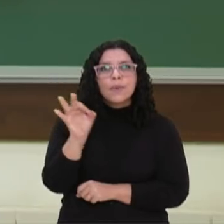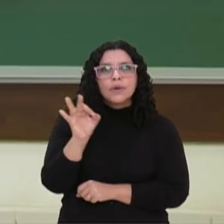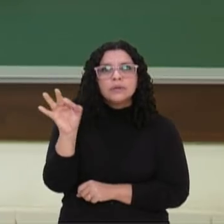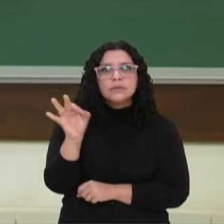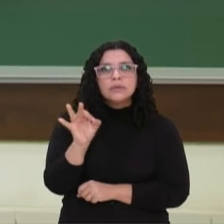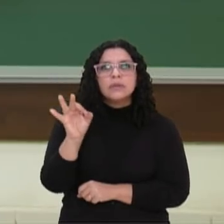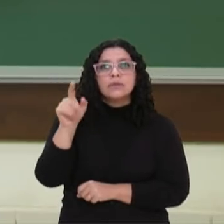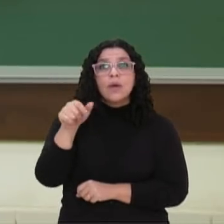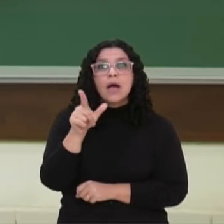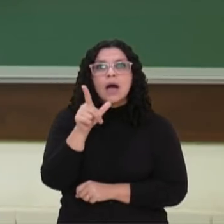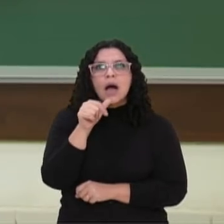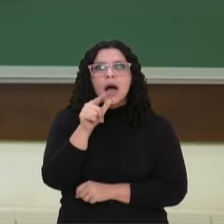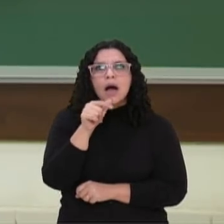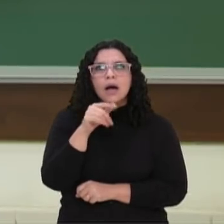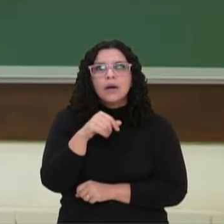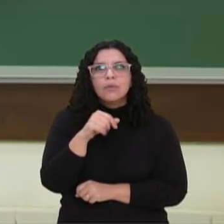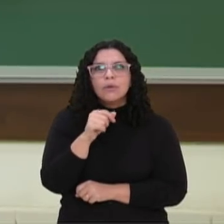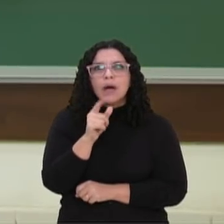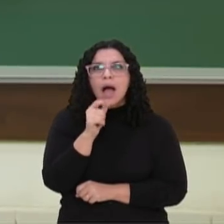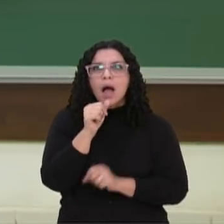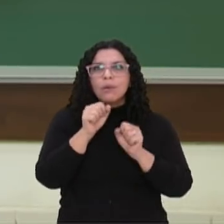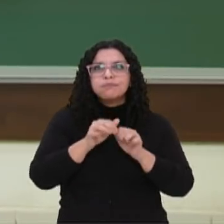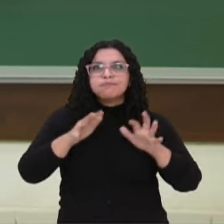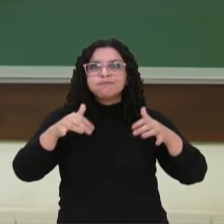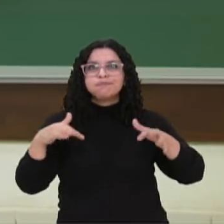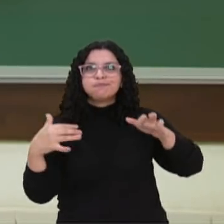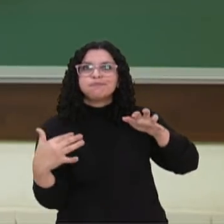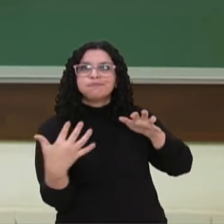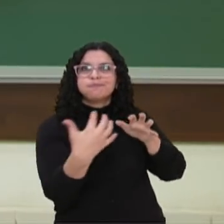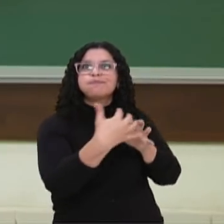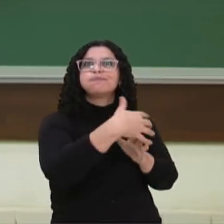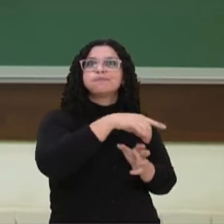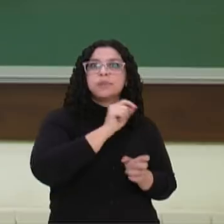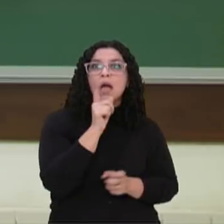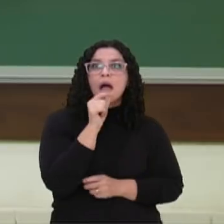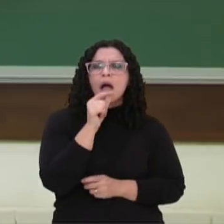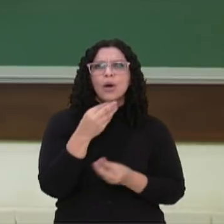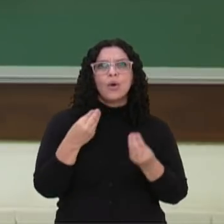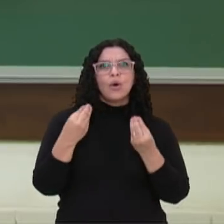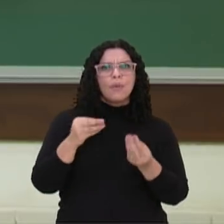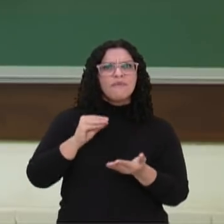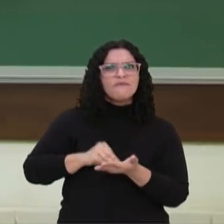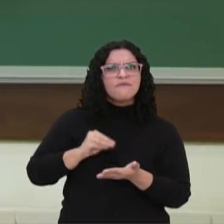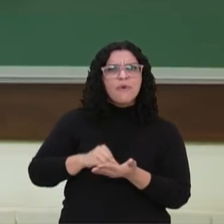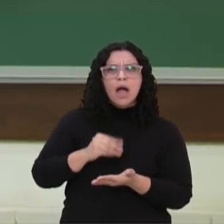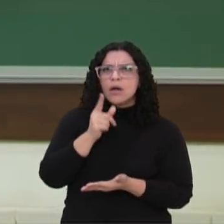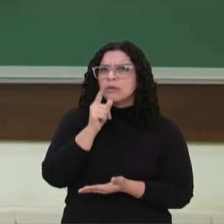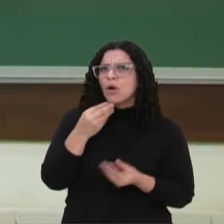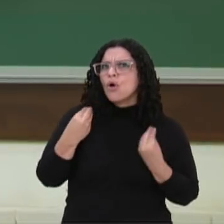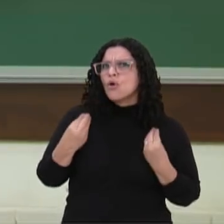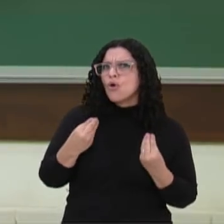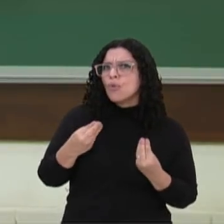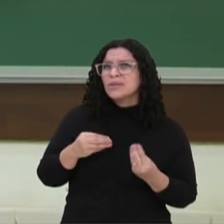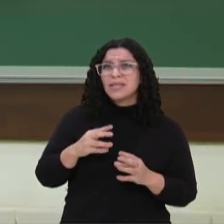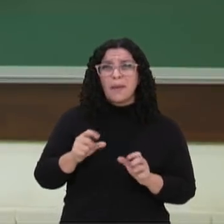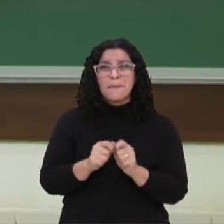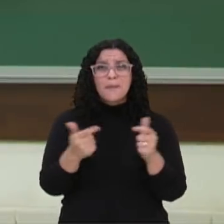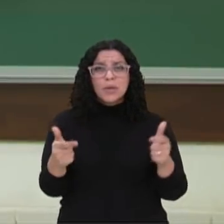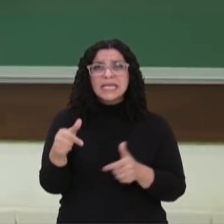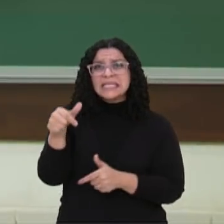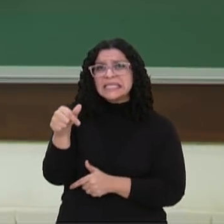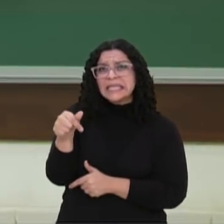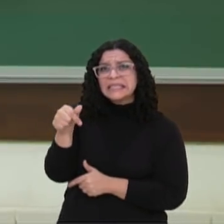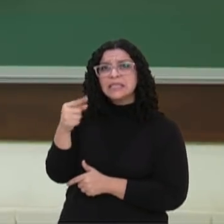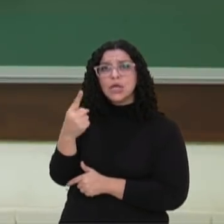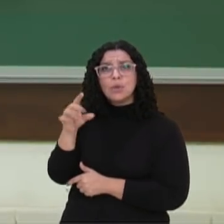71% de água. Ó, gente, nossa, professora, então como é que diz que a água vai faltar, né? Se a maior parte todinha